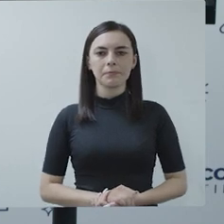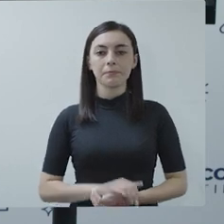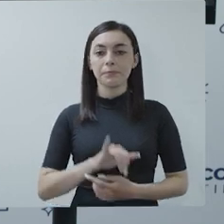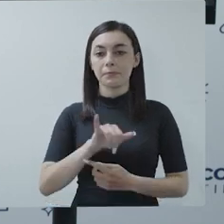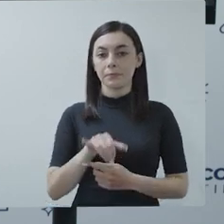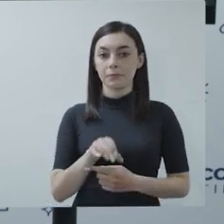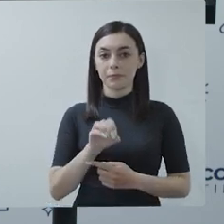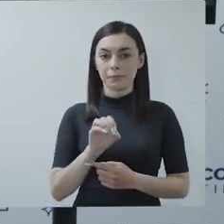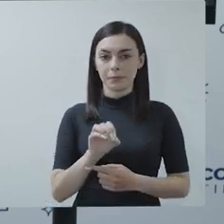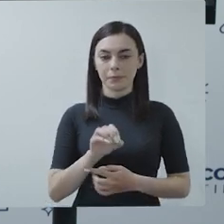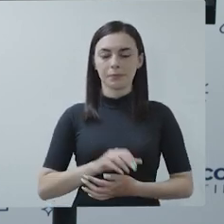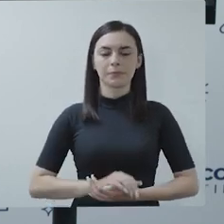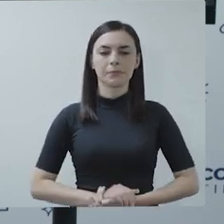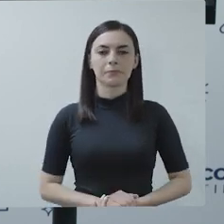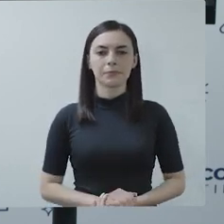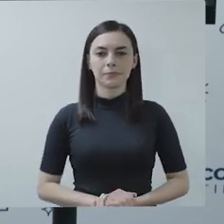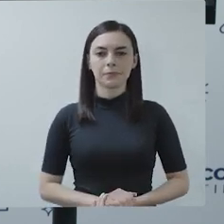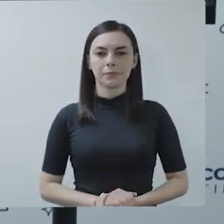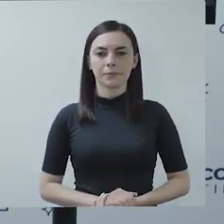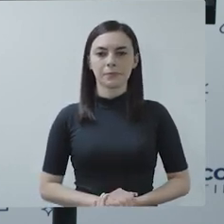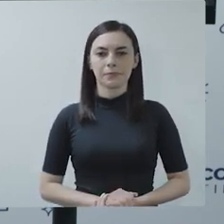Jo.